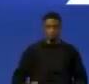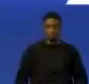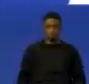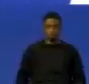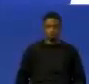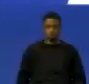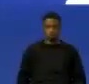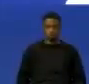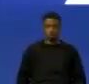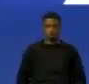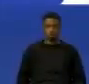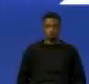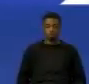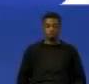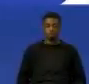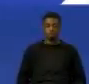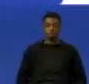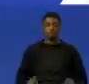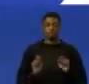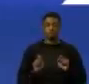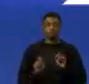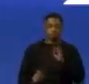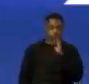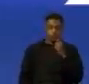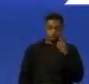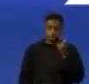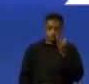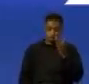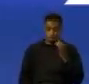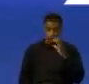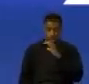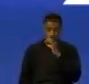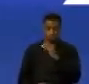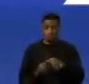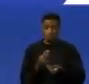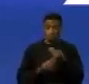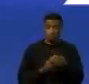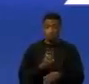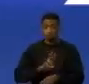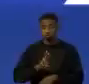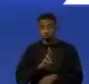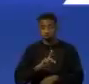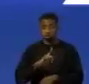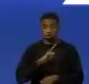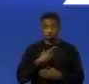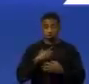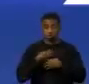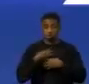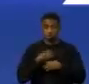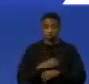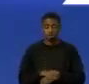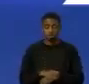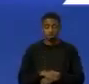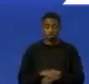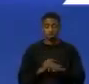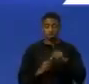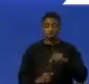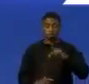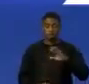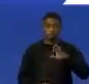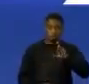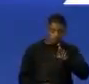125, o exercício, ele explica aqui rapidamente como é que funciona a técnica do